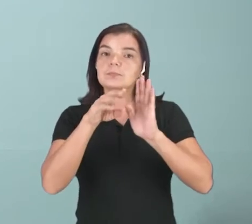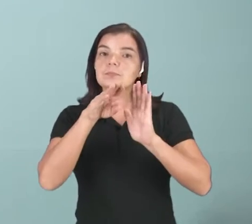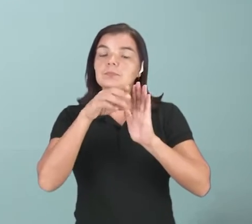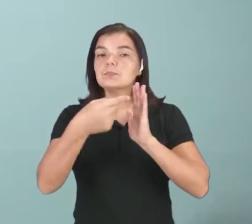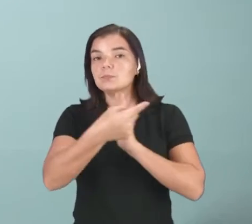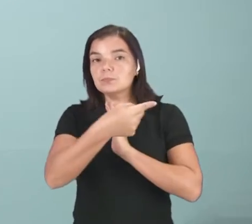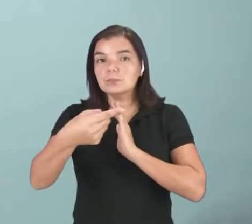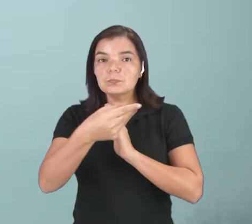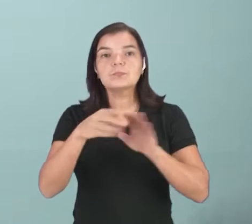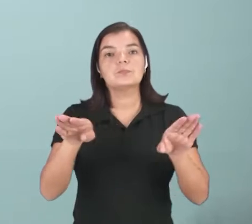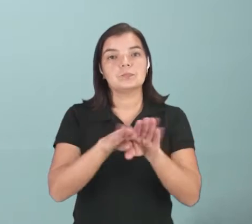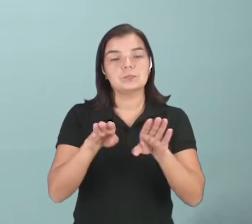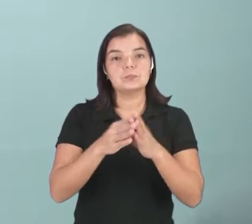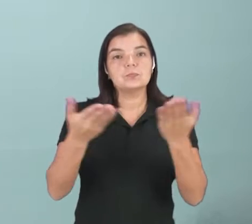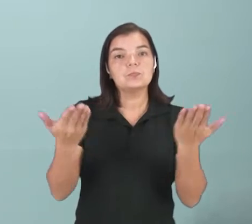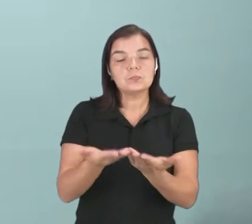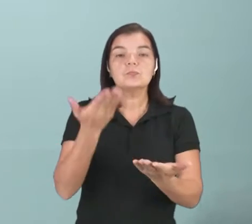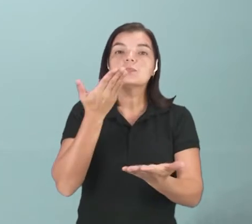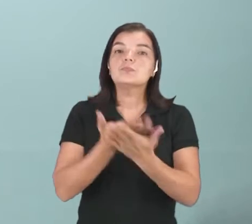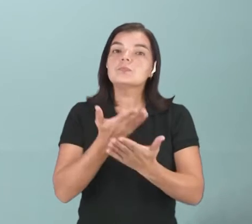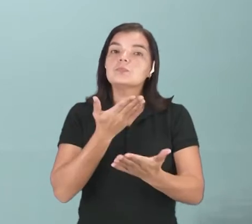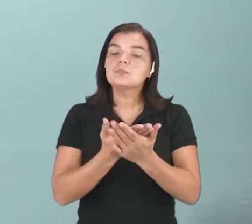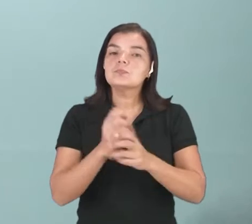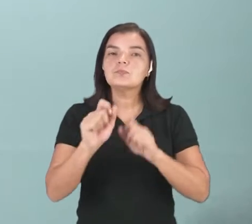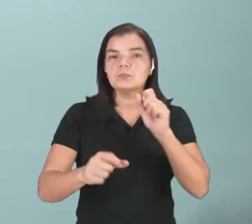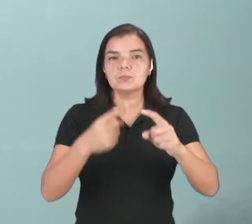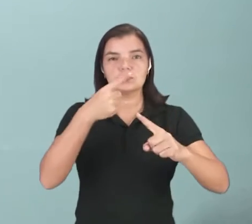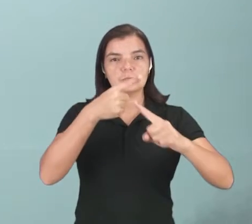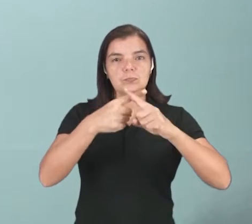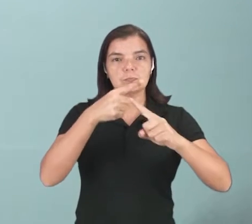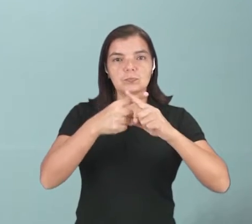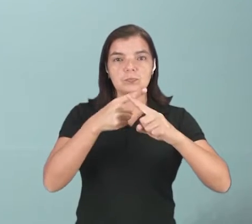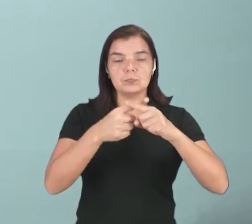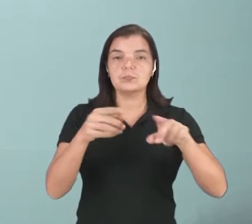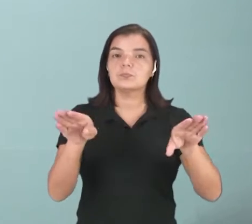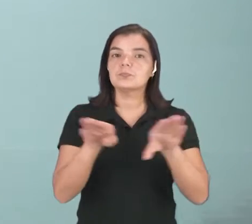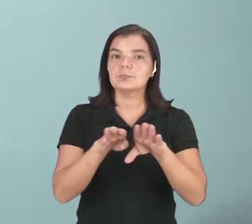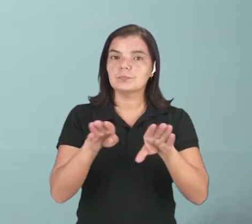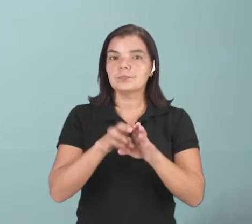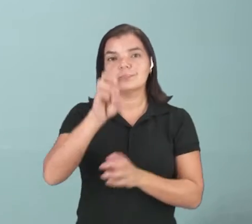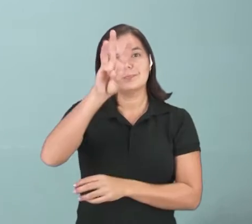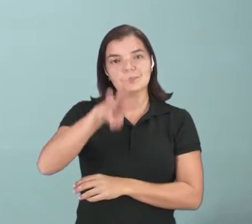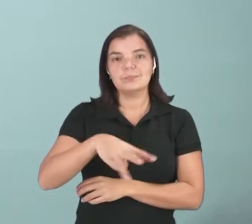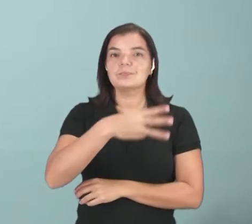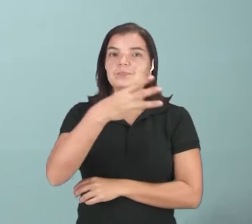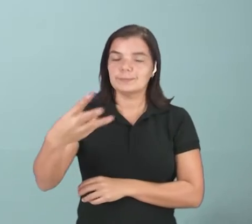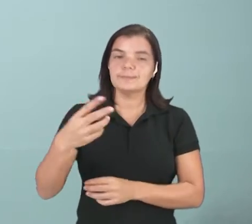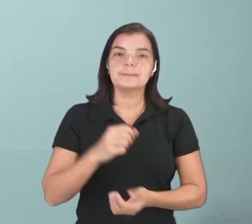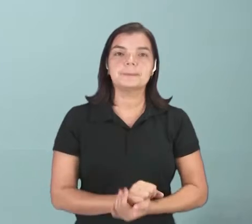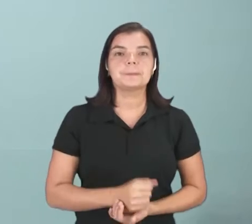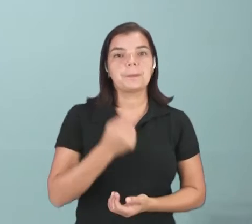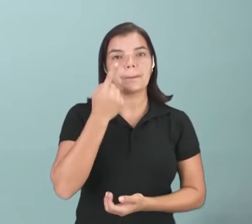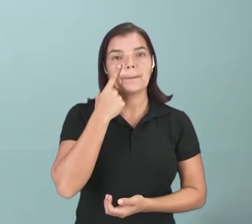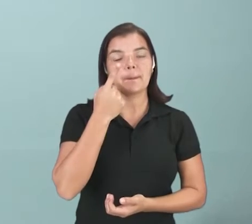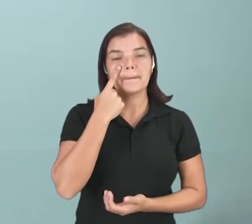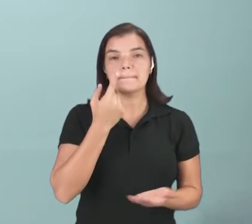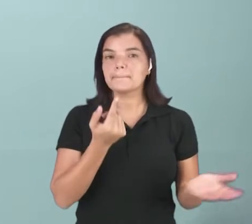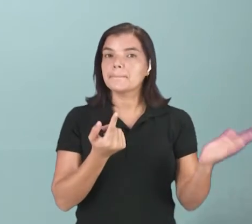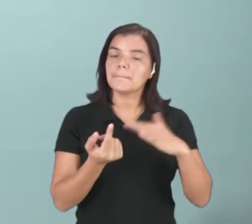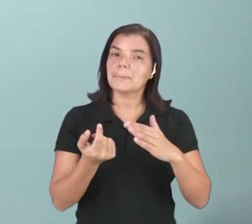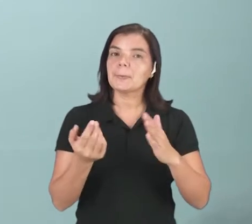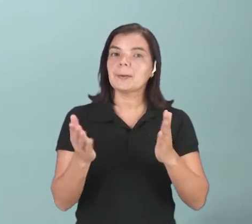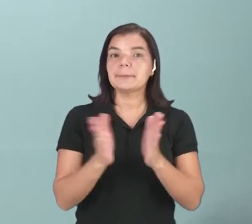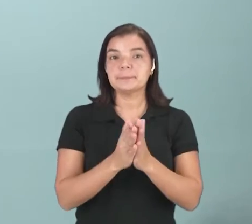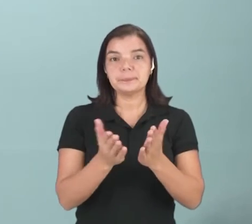de matrizes. Hoje nós vamos trabalhar a multiplicação com matrizes. Então venham comigo, pegue o